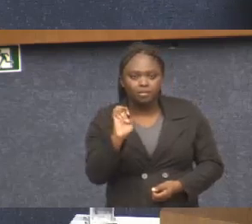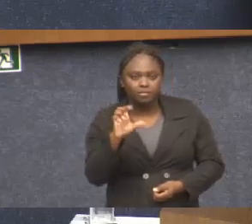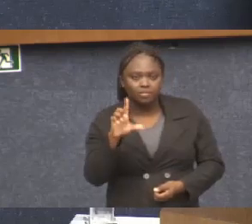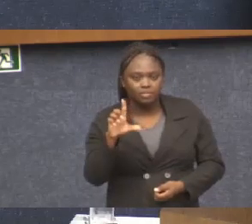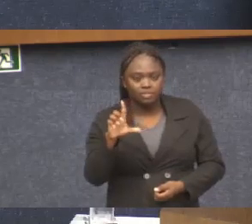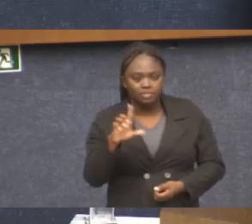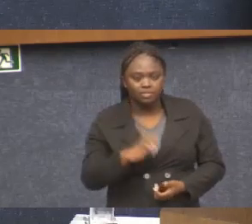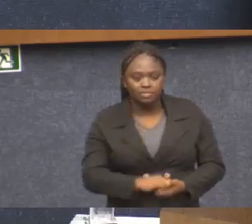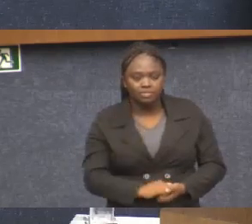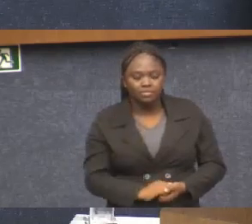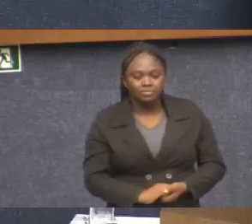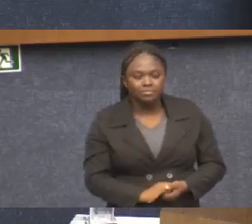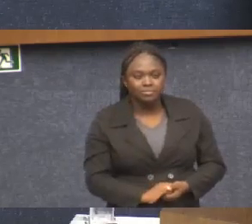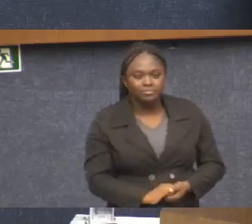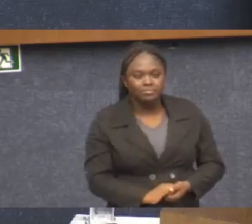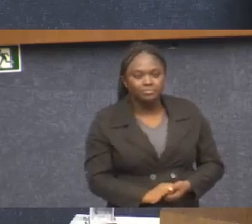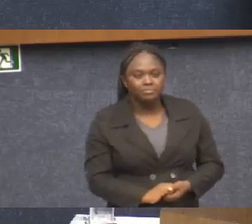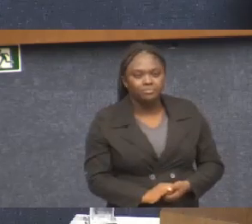Barros,